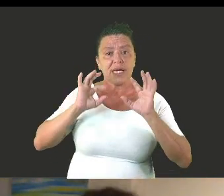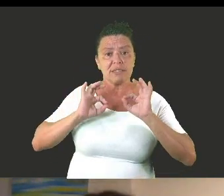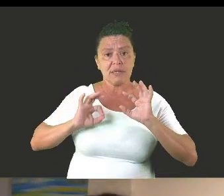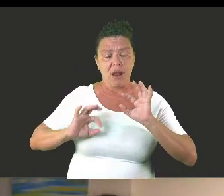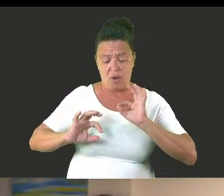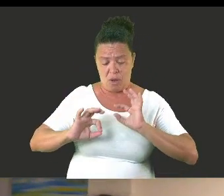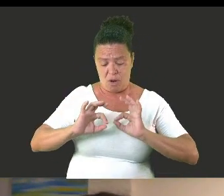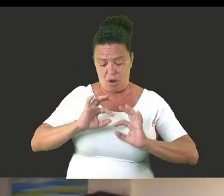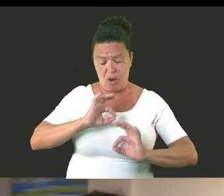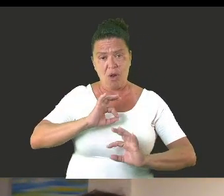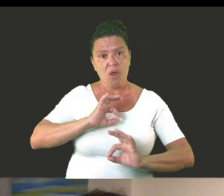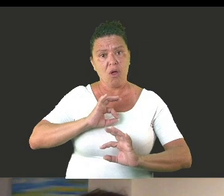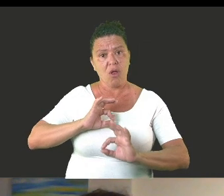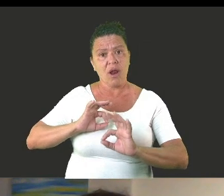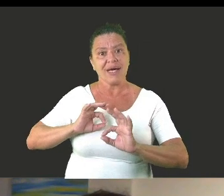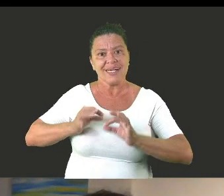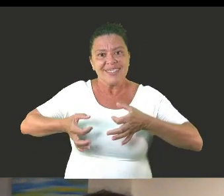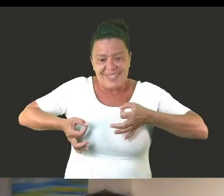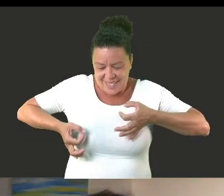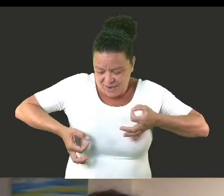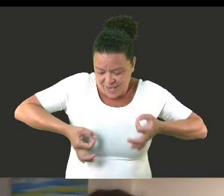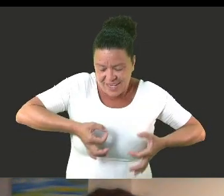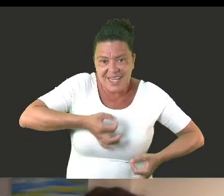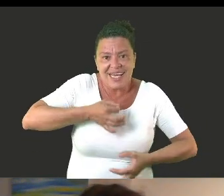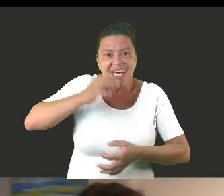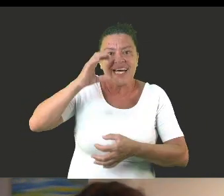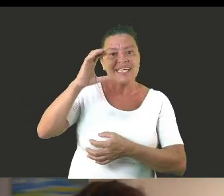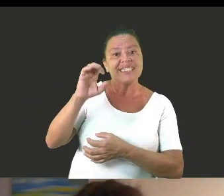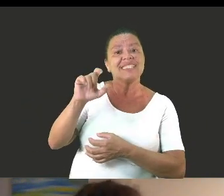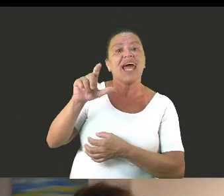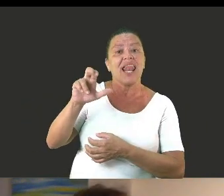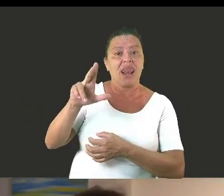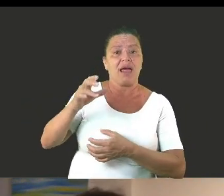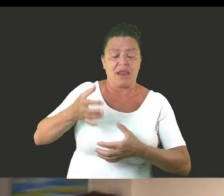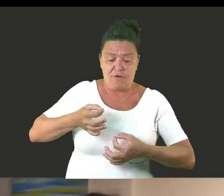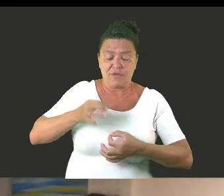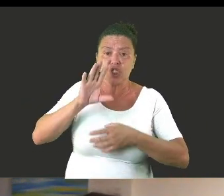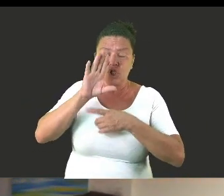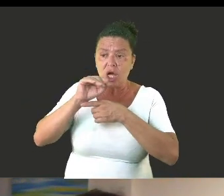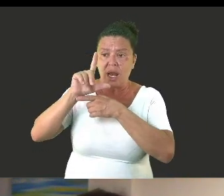O conjunto dessas emanações, que fóton é de luz,